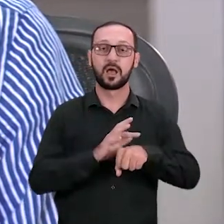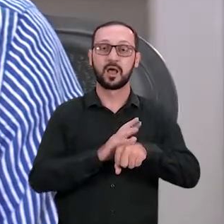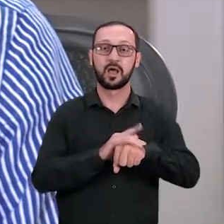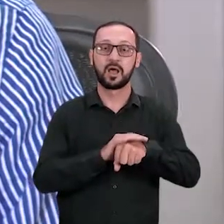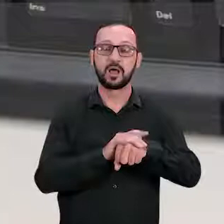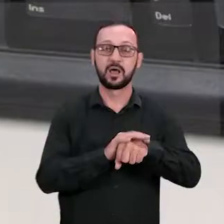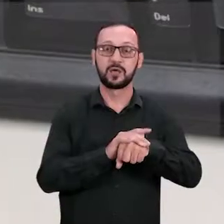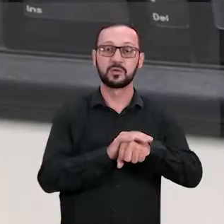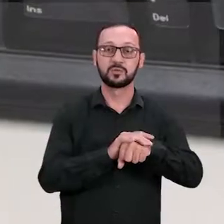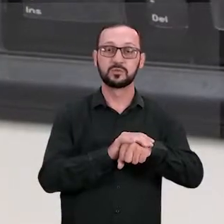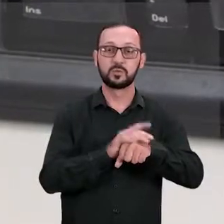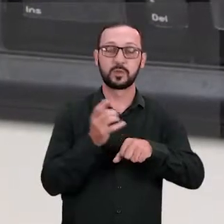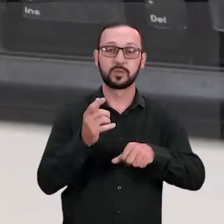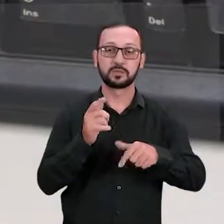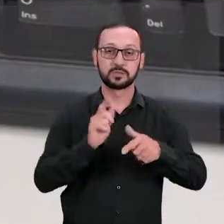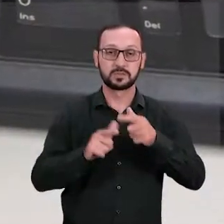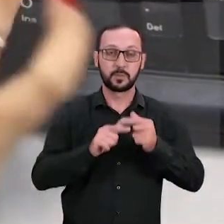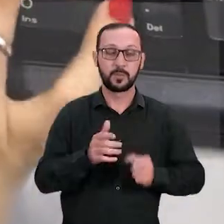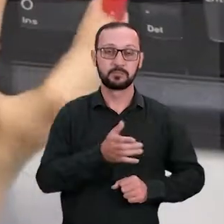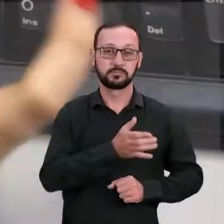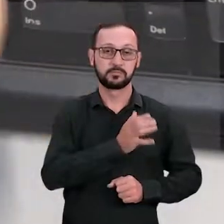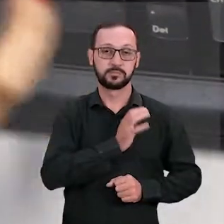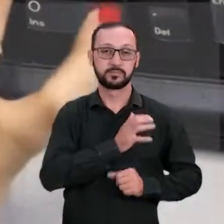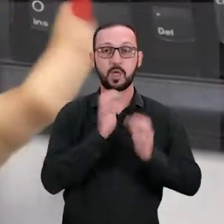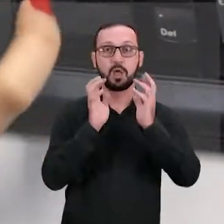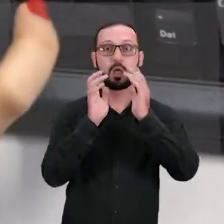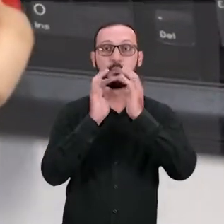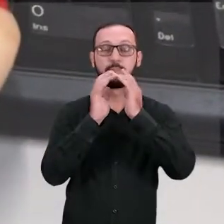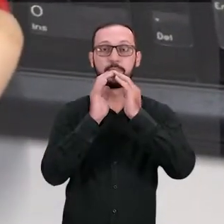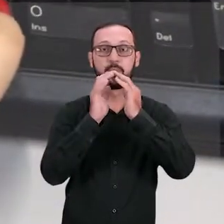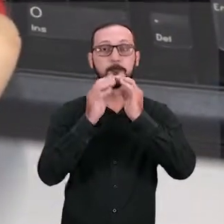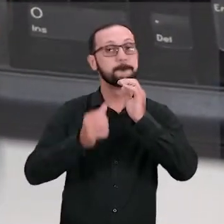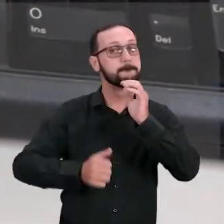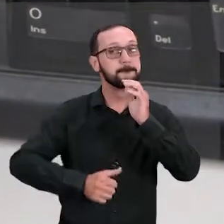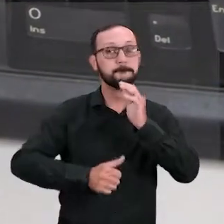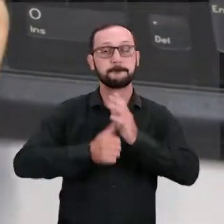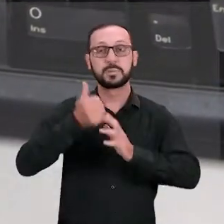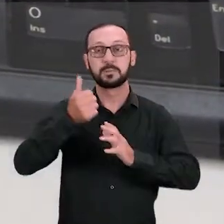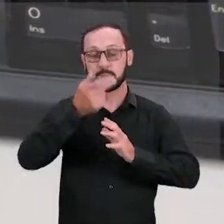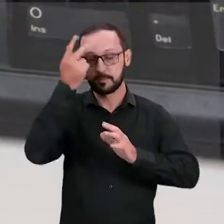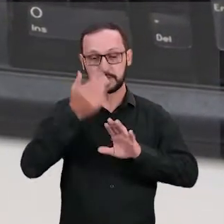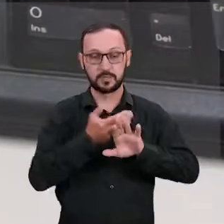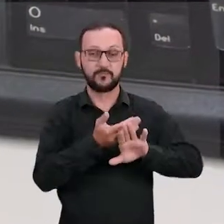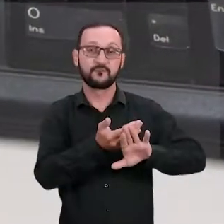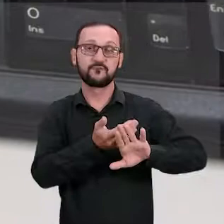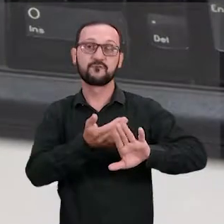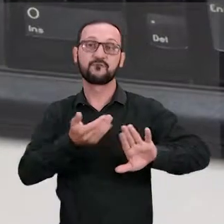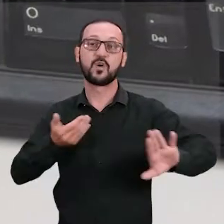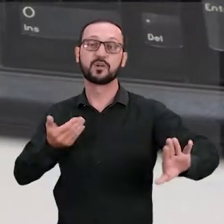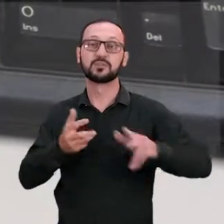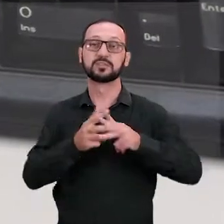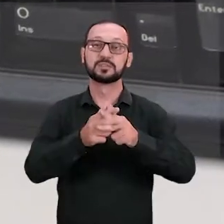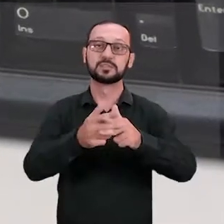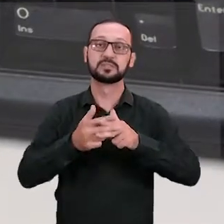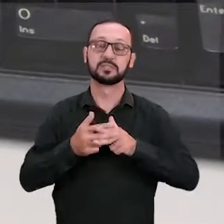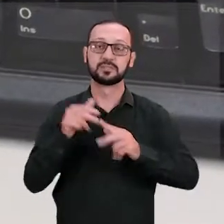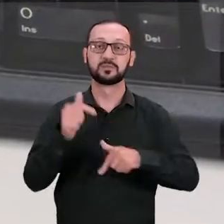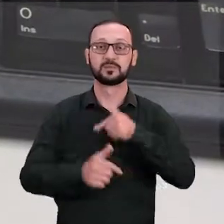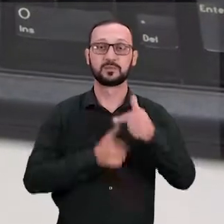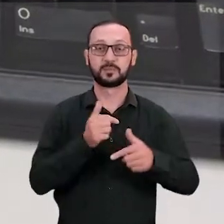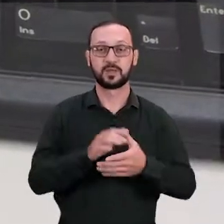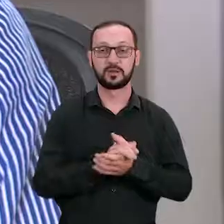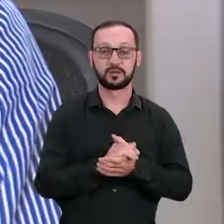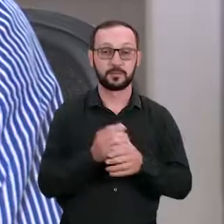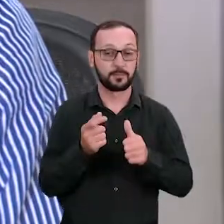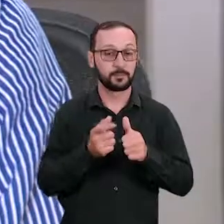que disputa com as doenças cardioneurológicas como primeiro lugar no afastamento do trabalho. Então, as